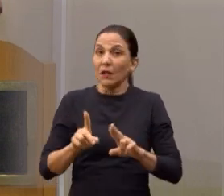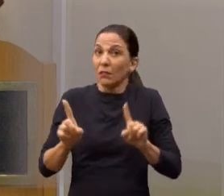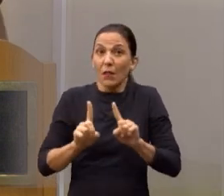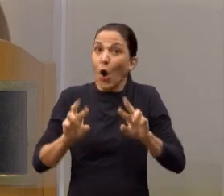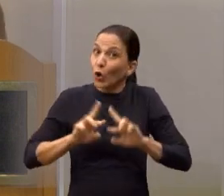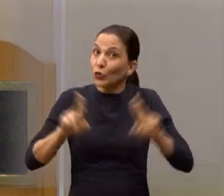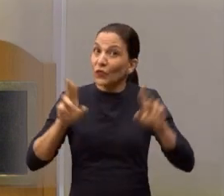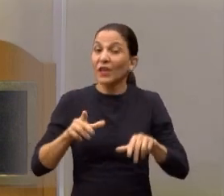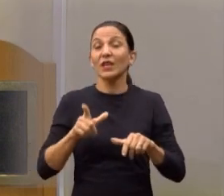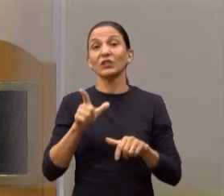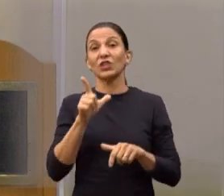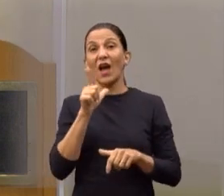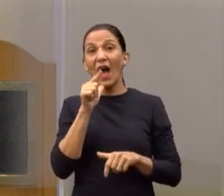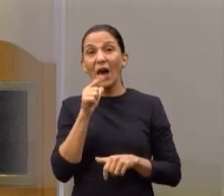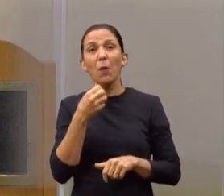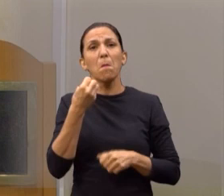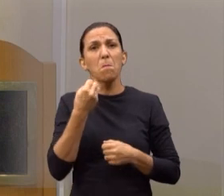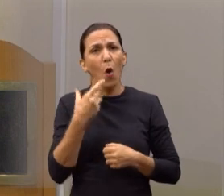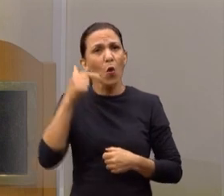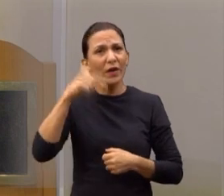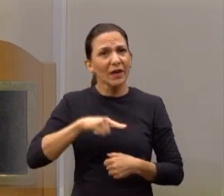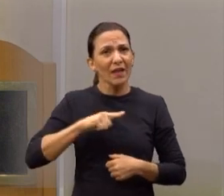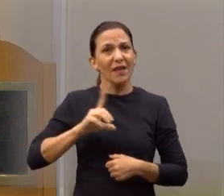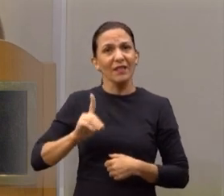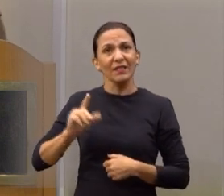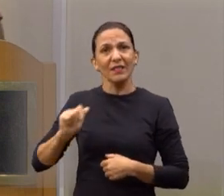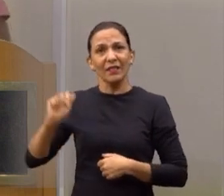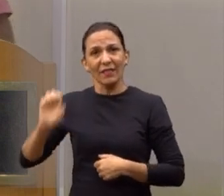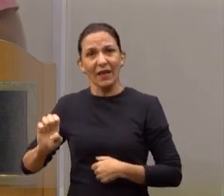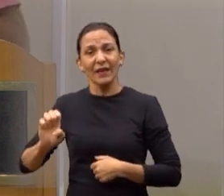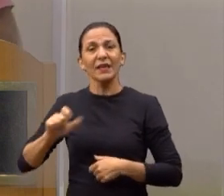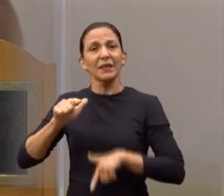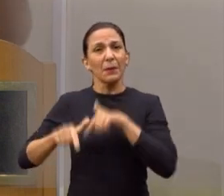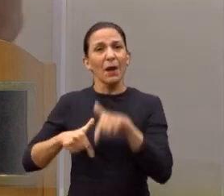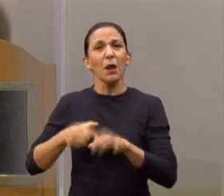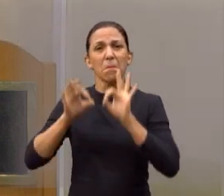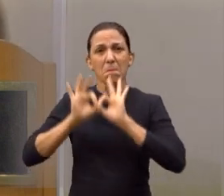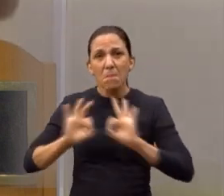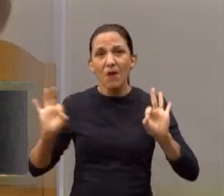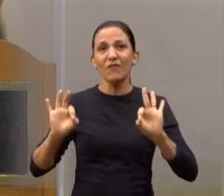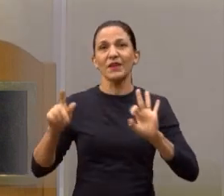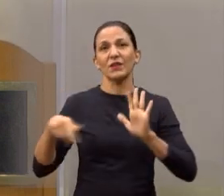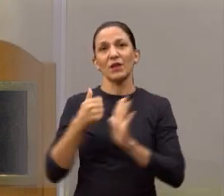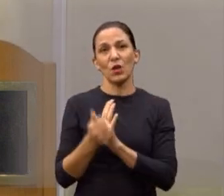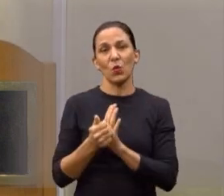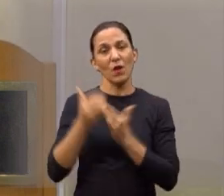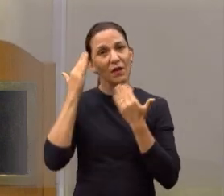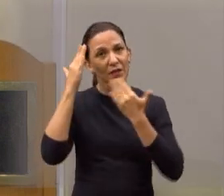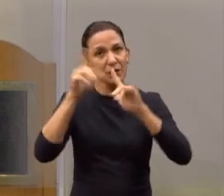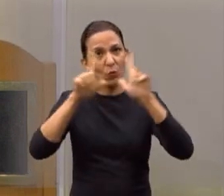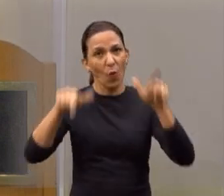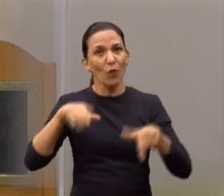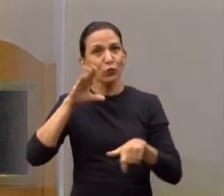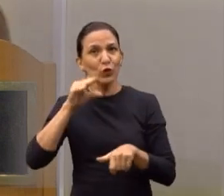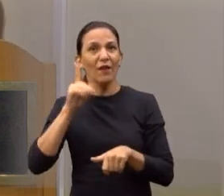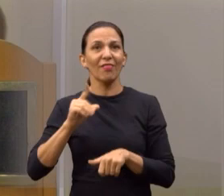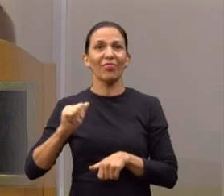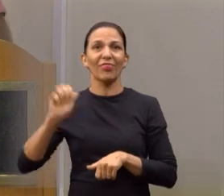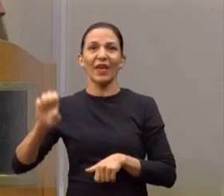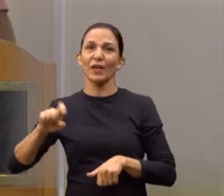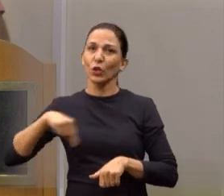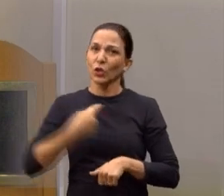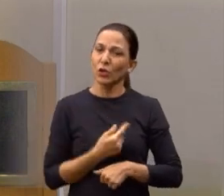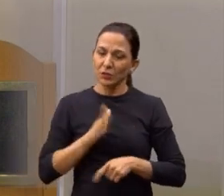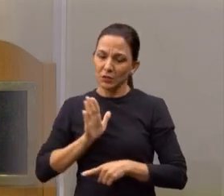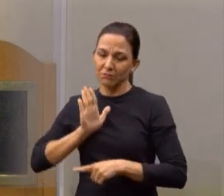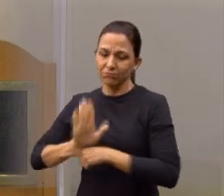água gelada é boa o dai parece um grande serviço para nossa cidade então obrigado ao dar obrigado aos trabalhadores do DAE conta